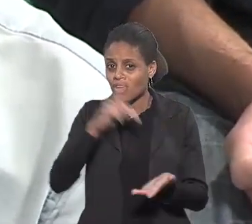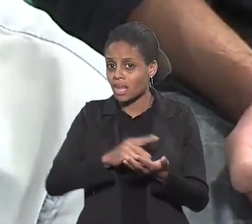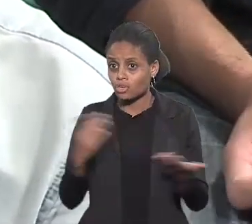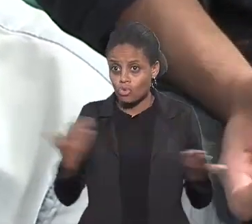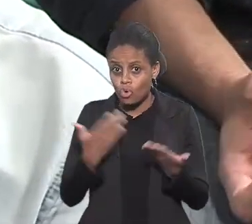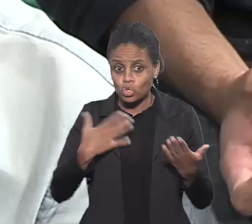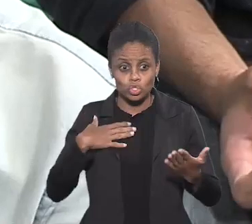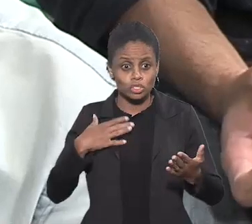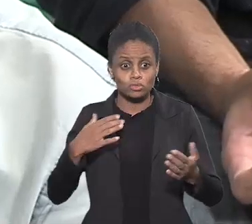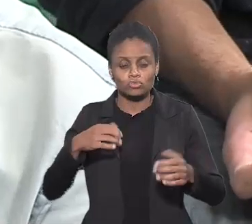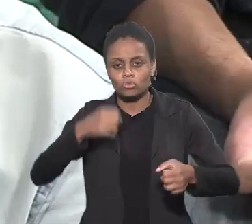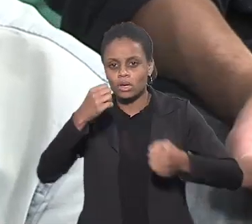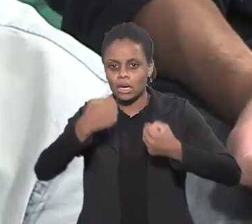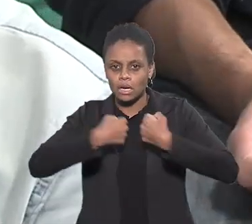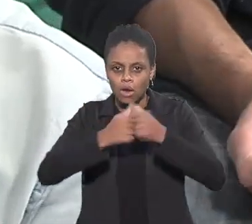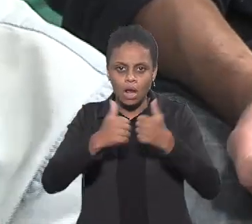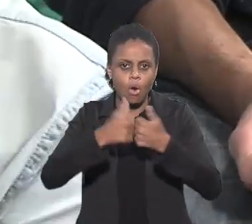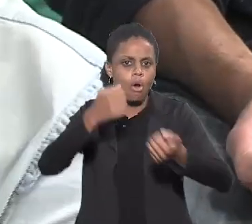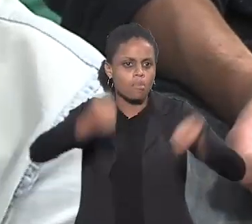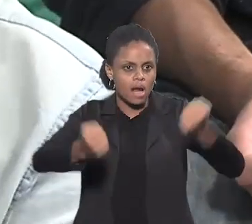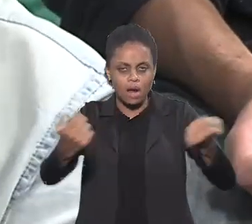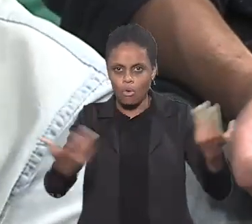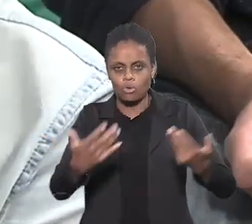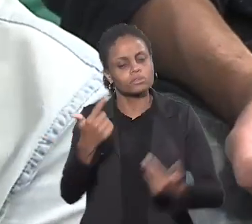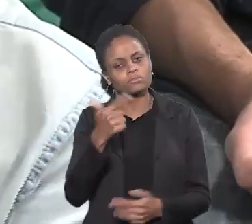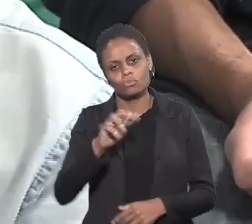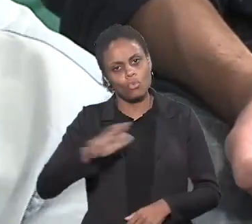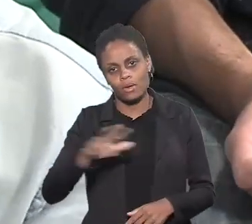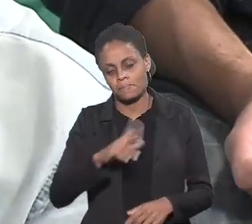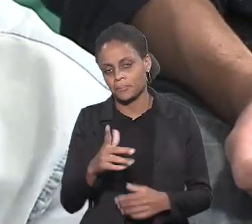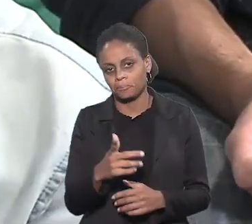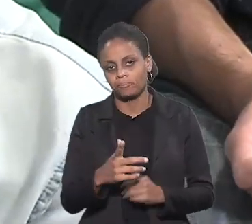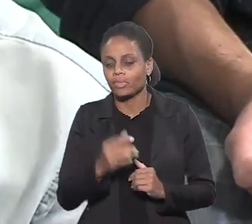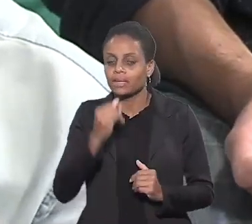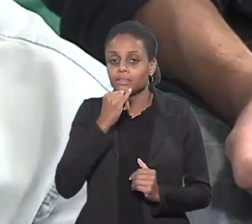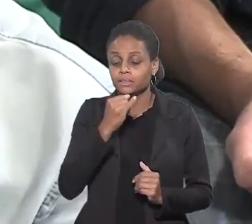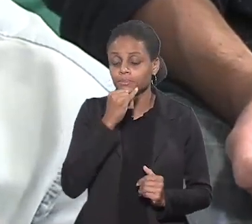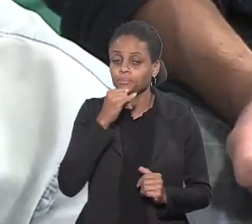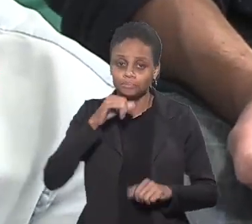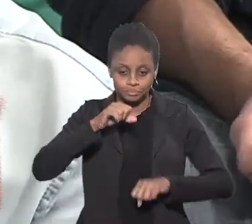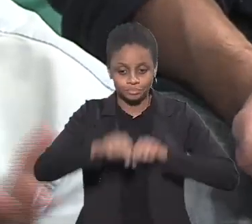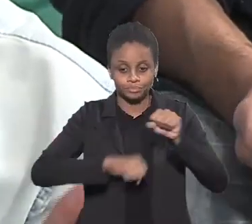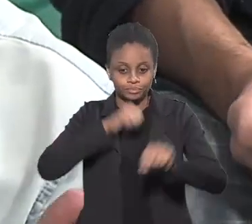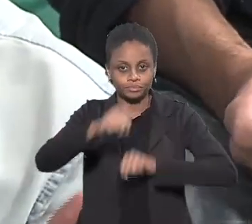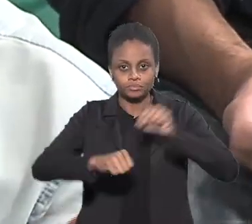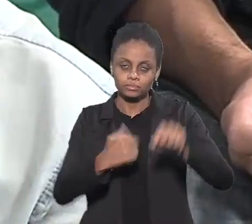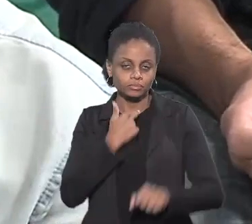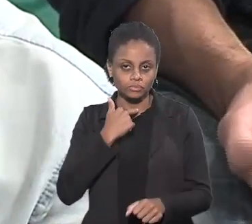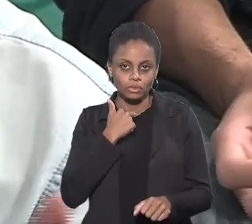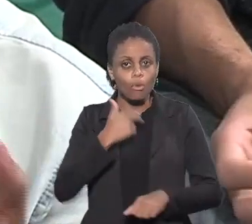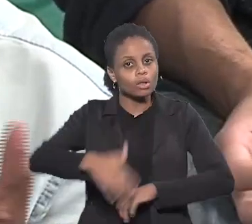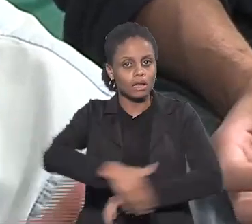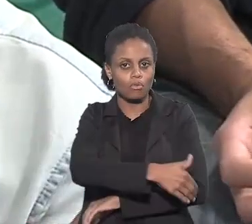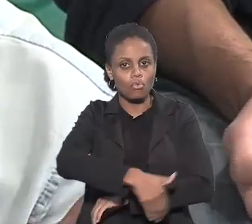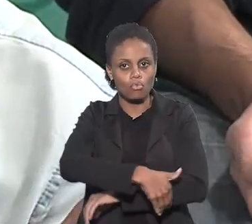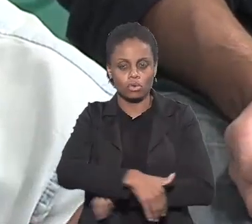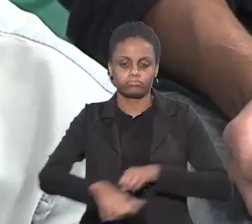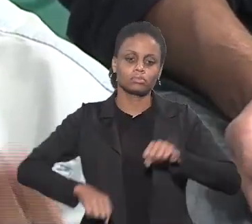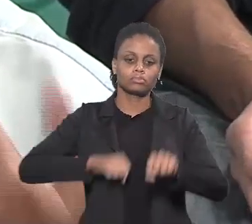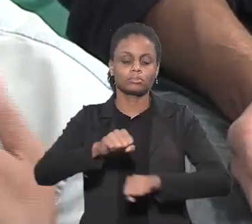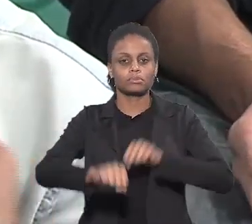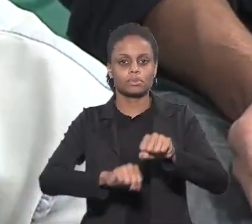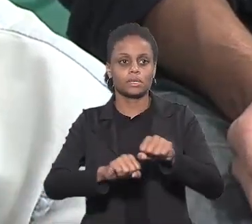gente tem um CTB que proíbe a bicicleta, por exemplo, não vou nem entrar no mérito do patinete ainda, a bicicleta não pode andar na